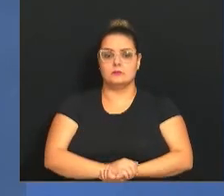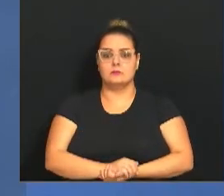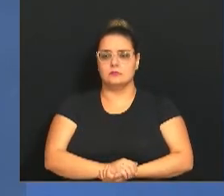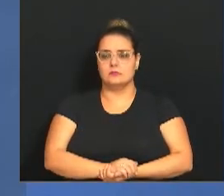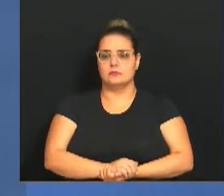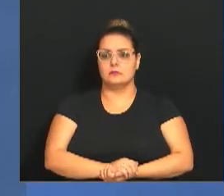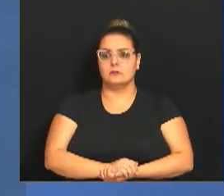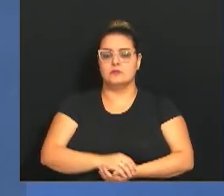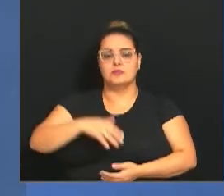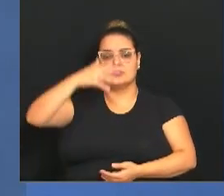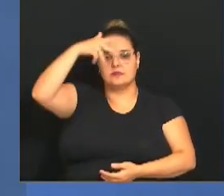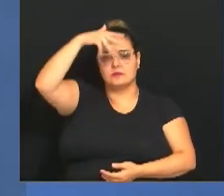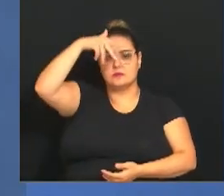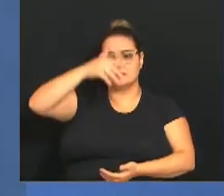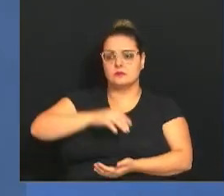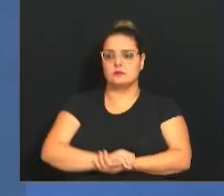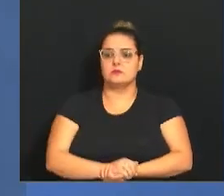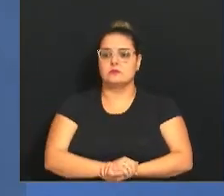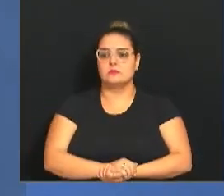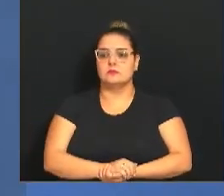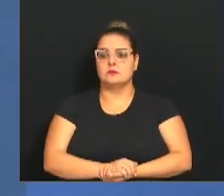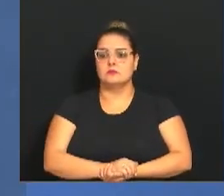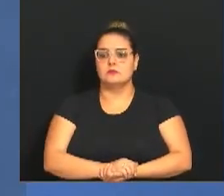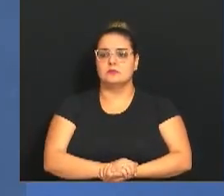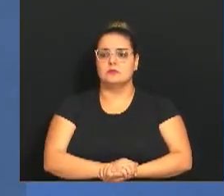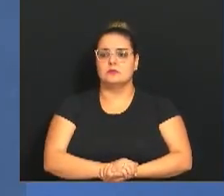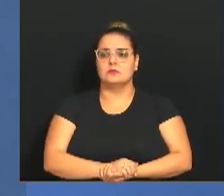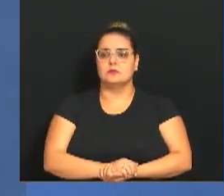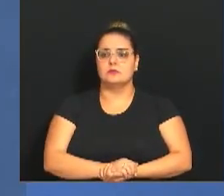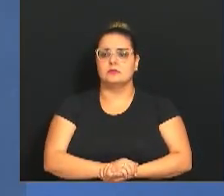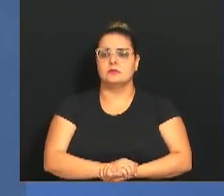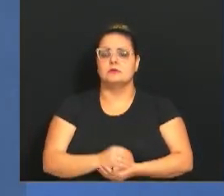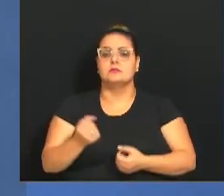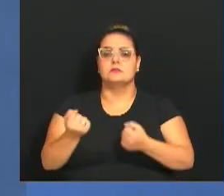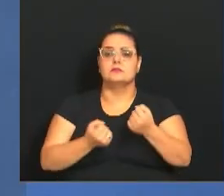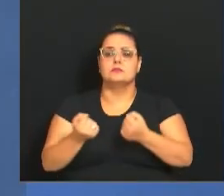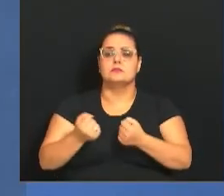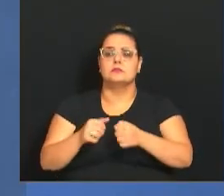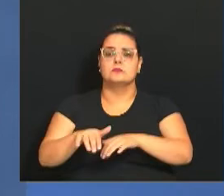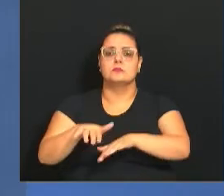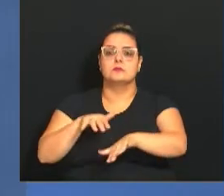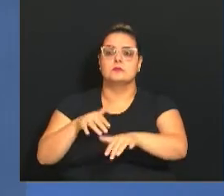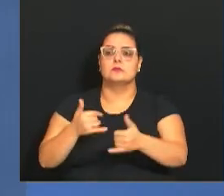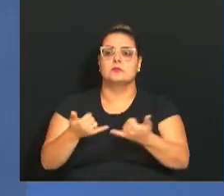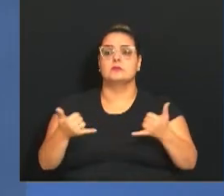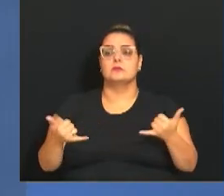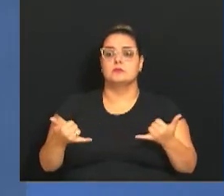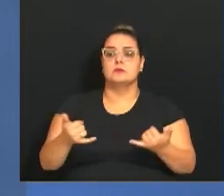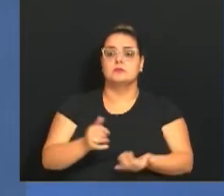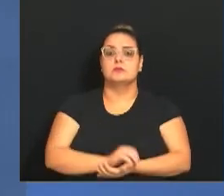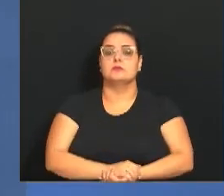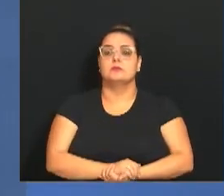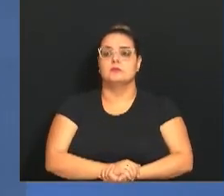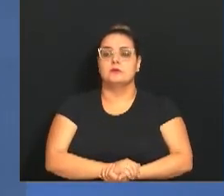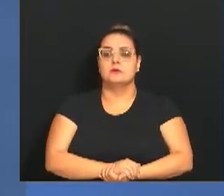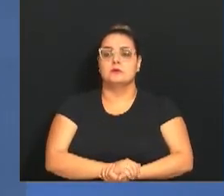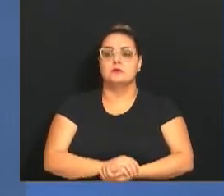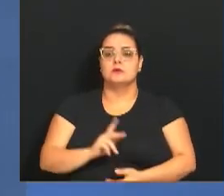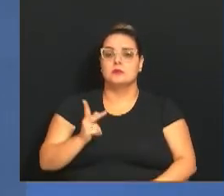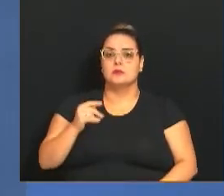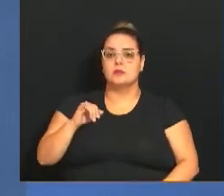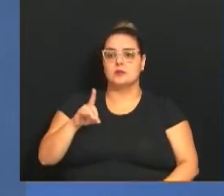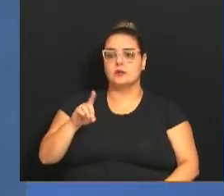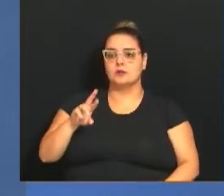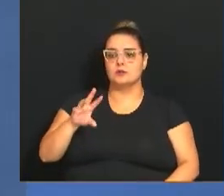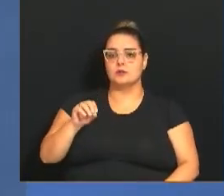municipal de incentivo ao uso de veículos automotores impulsionados à energia elétrica ou a hidrogênio, ou ainda